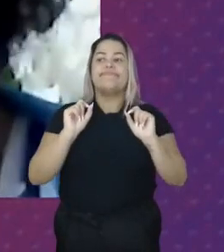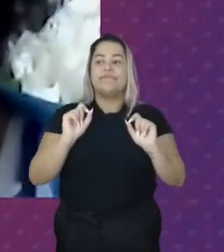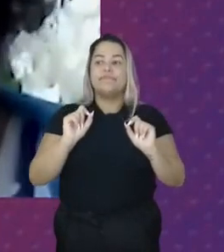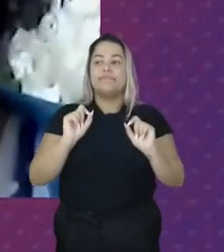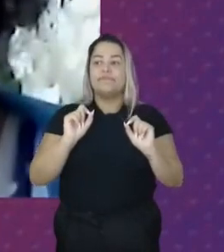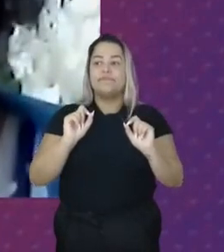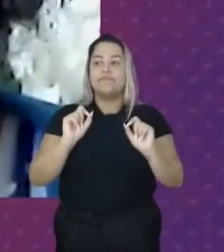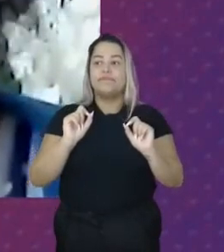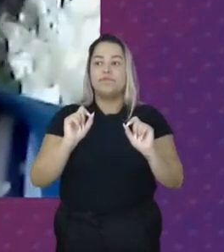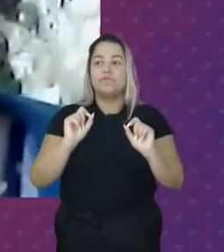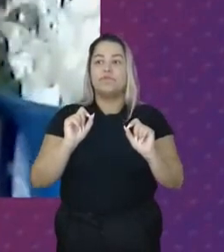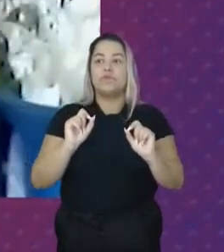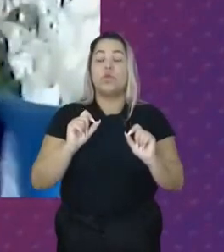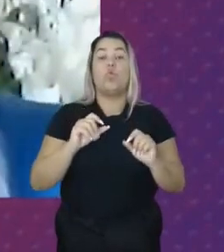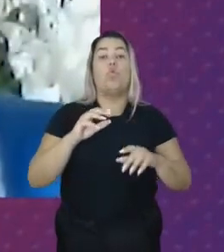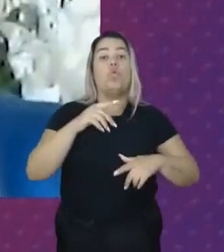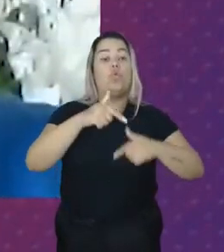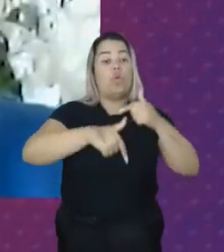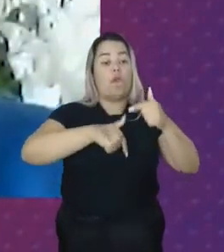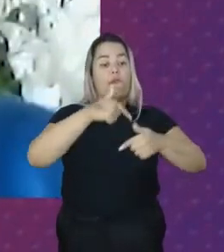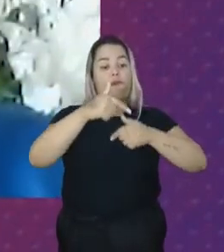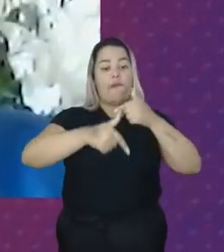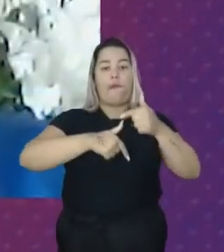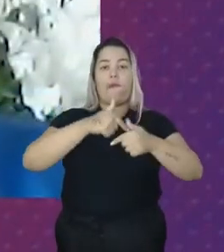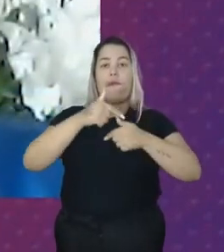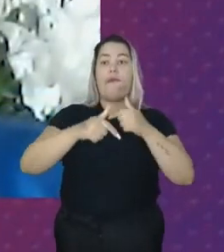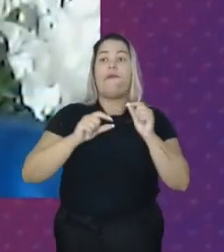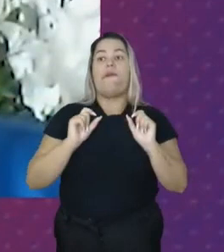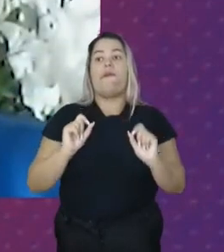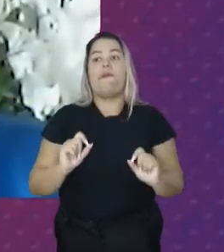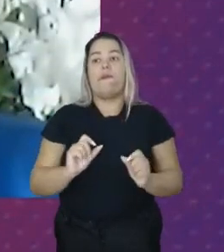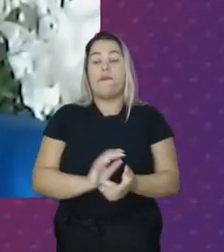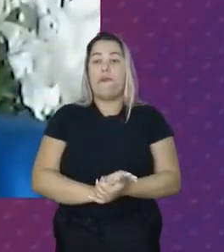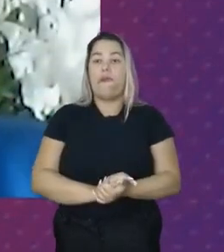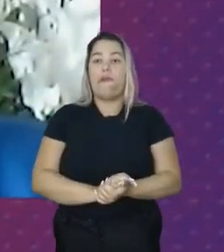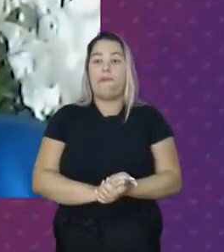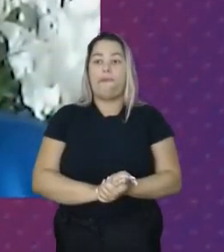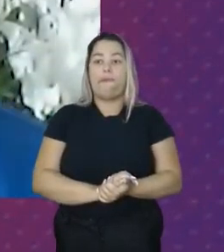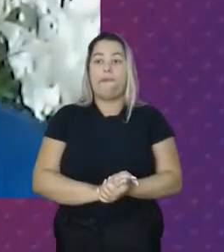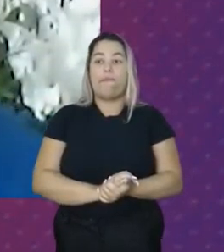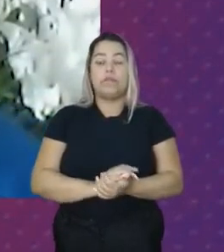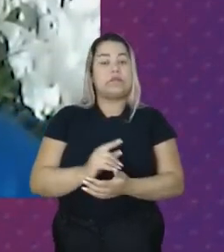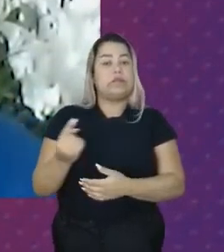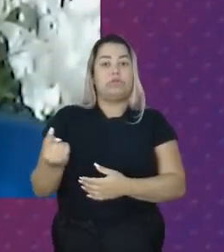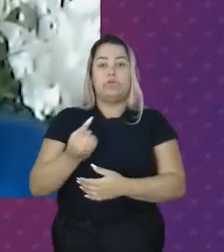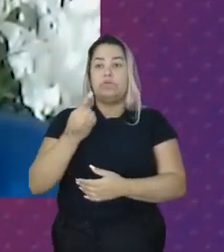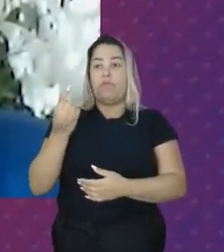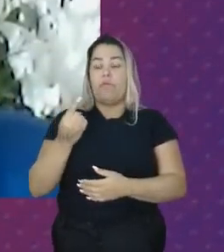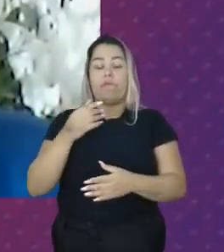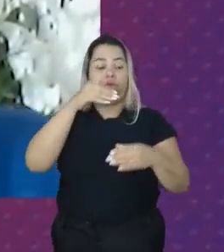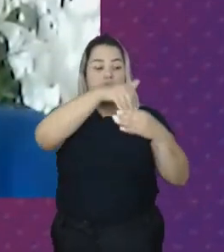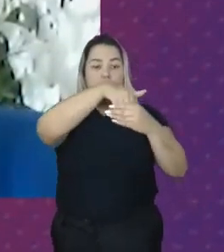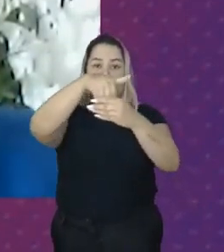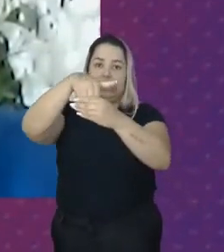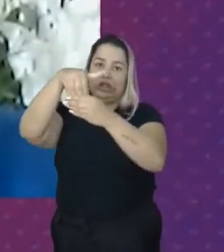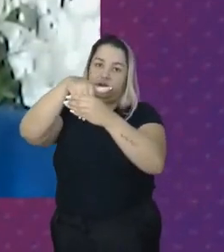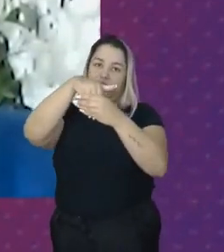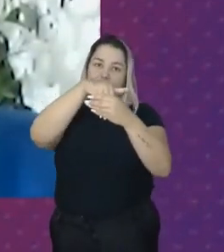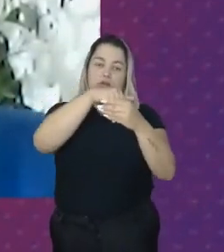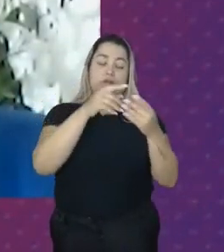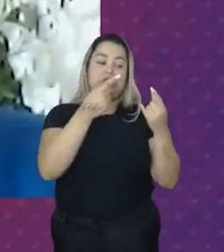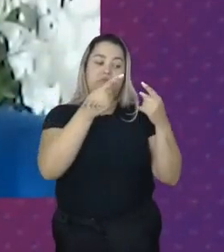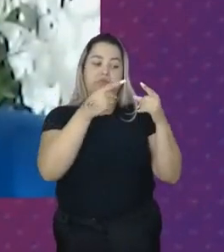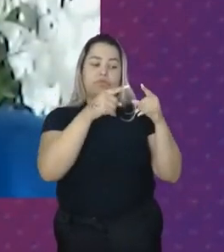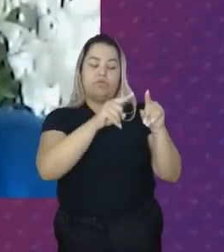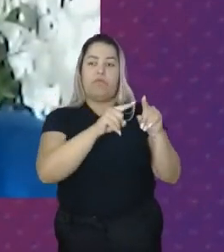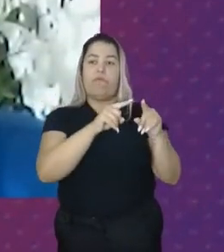leva para o emprego precarizado. Aliás, ele foi o único que votou contra